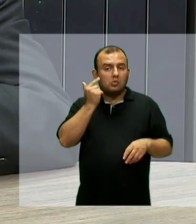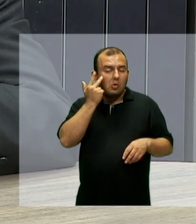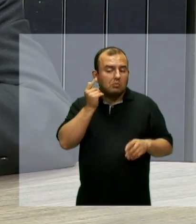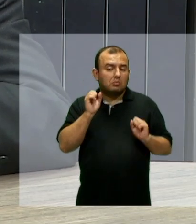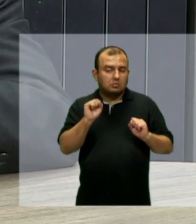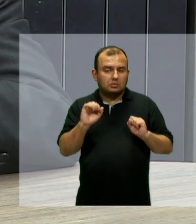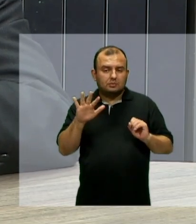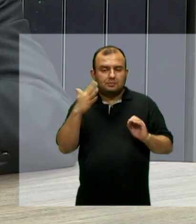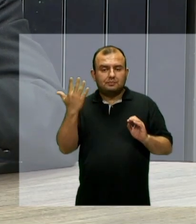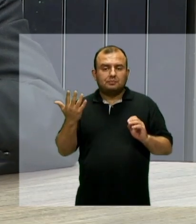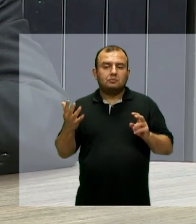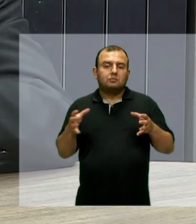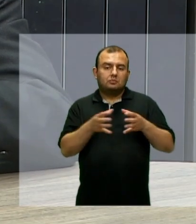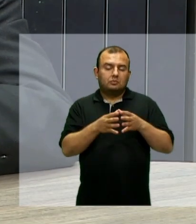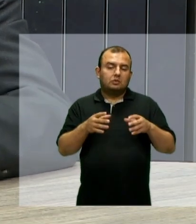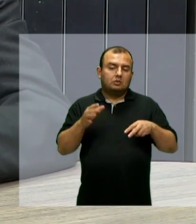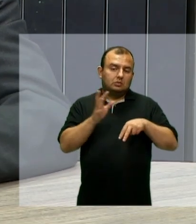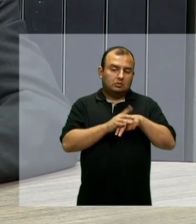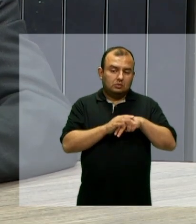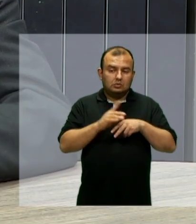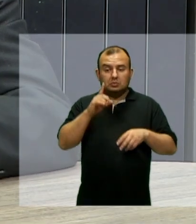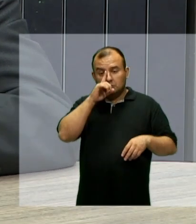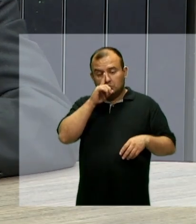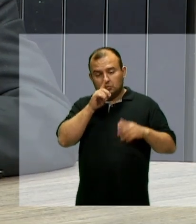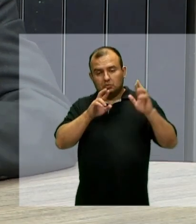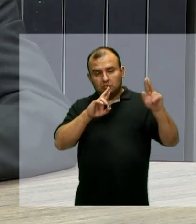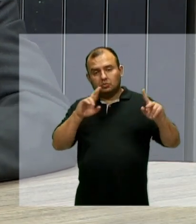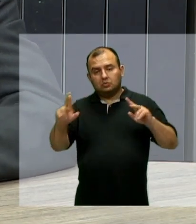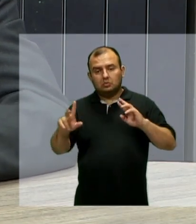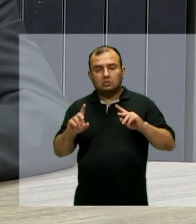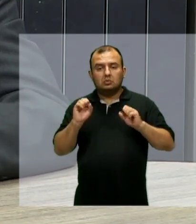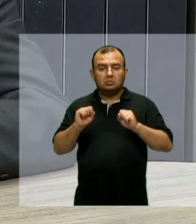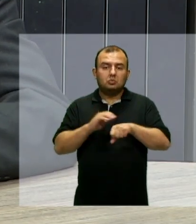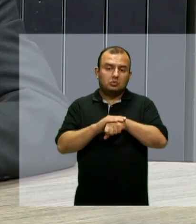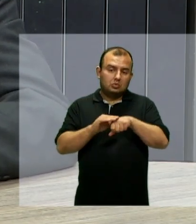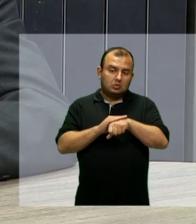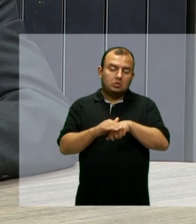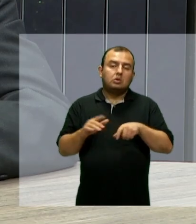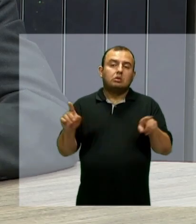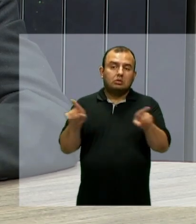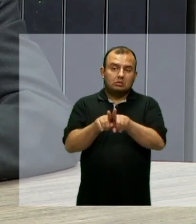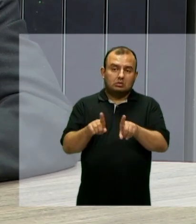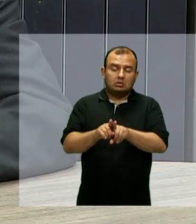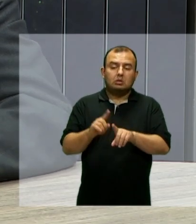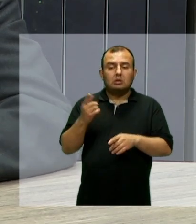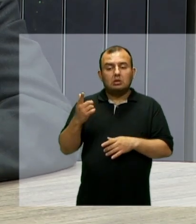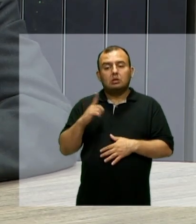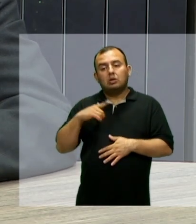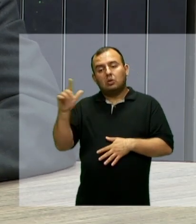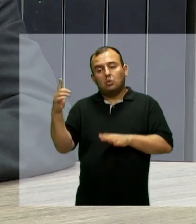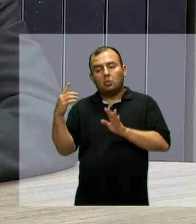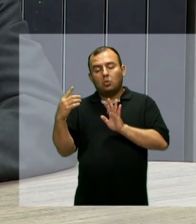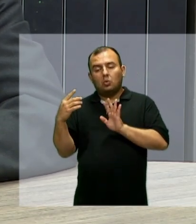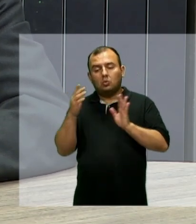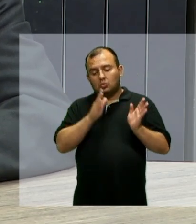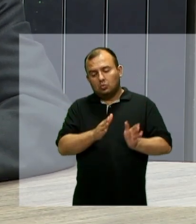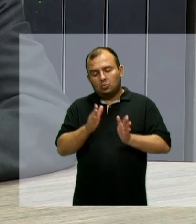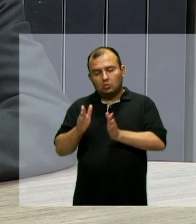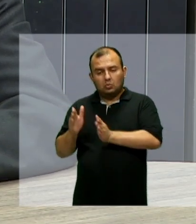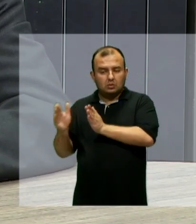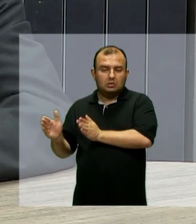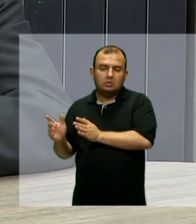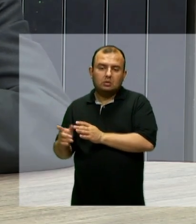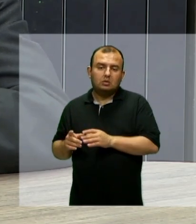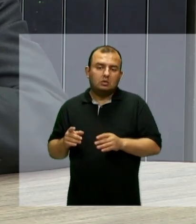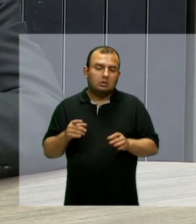se encaixam em grupos de riscos diferentes, a gente até pode conversar, aí sim elas fogem desse padrão, né? O rastreamento